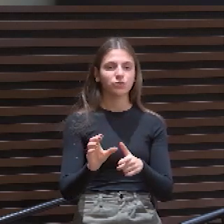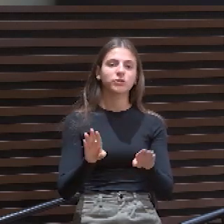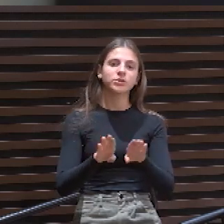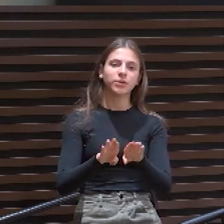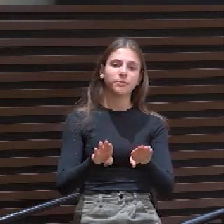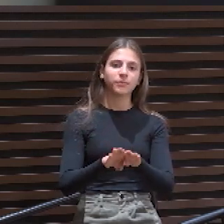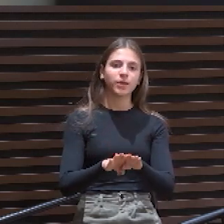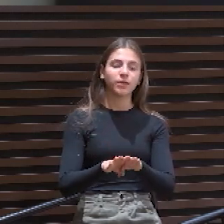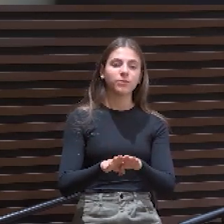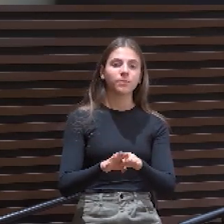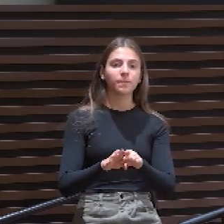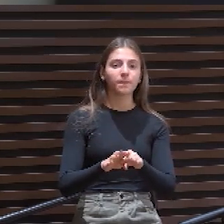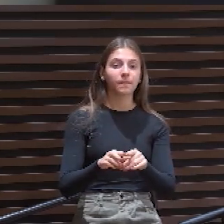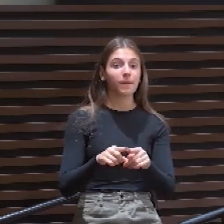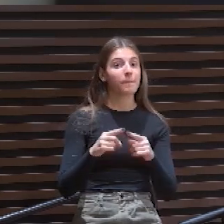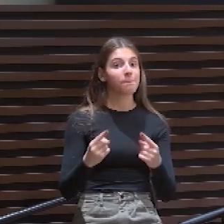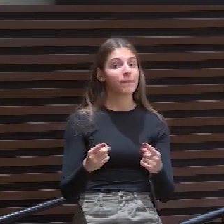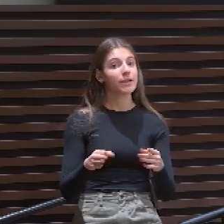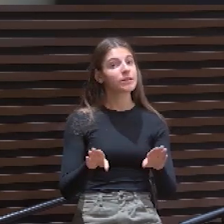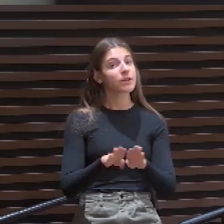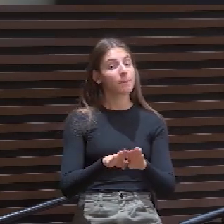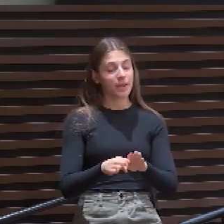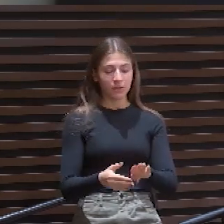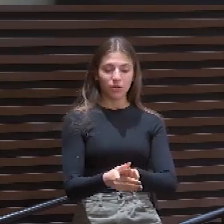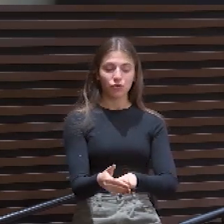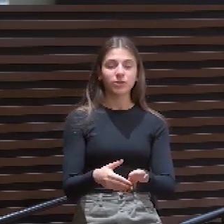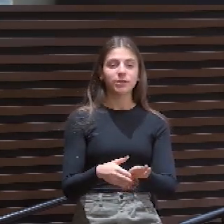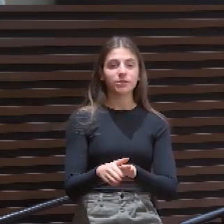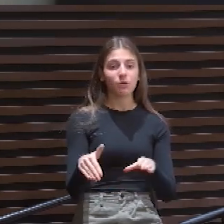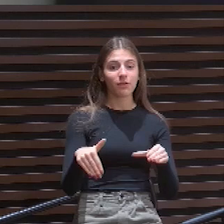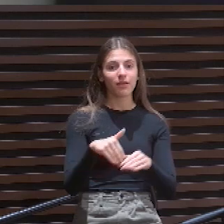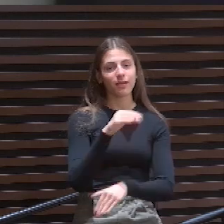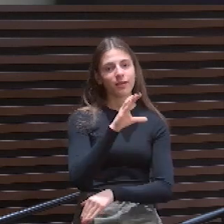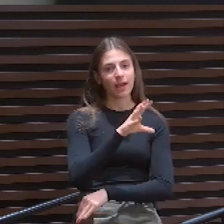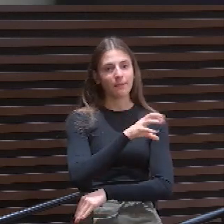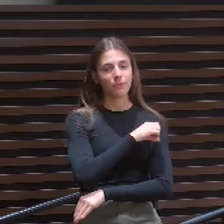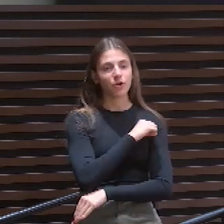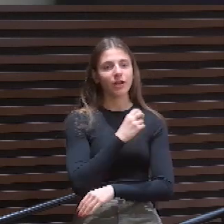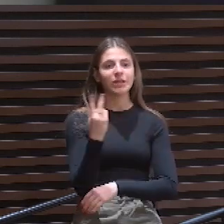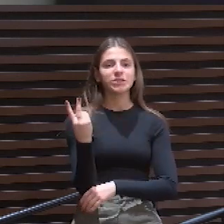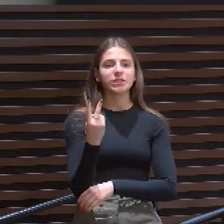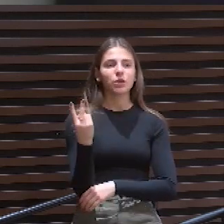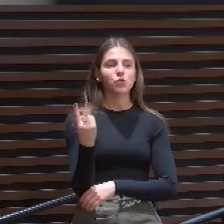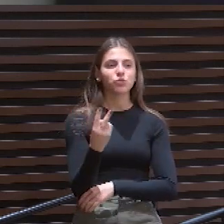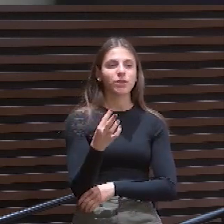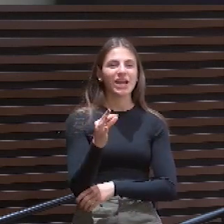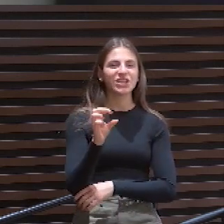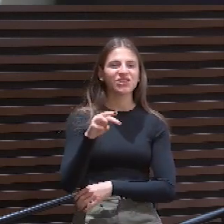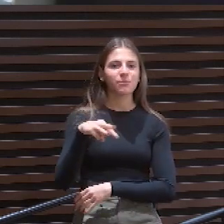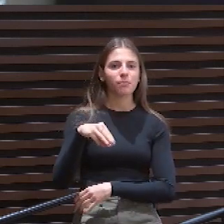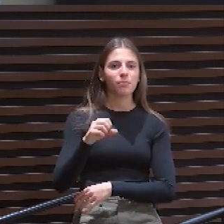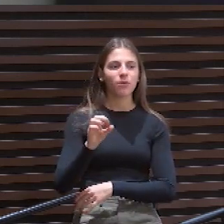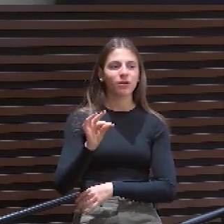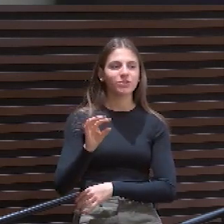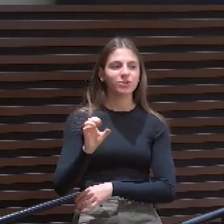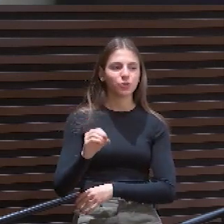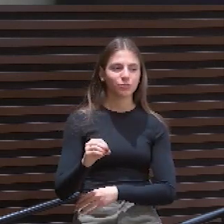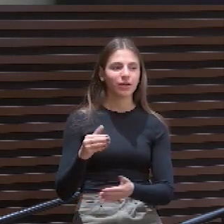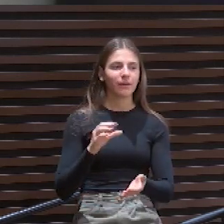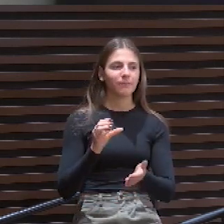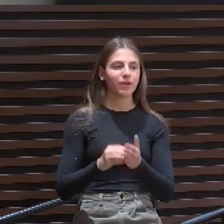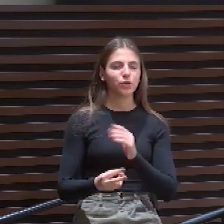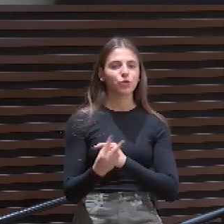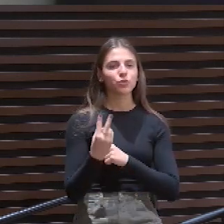seja na exortação em amor para a edificação do irmão, 2 Timóteo 2, 24 e 25,